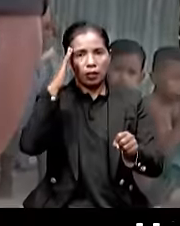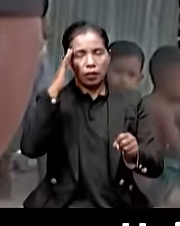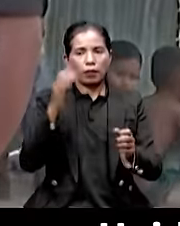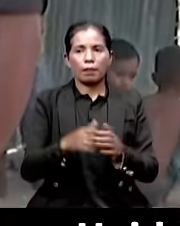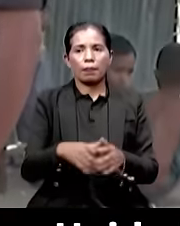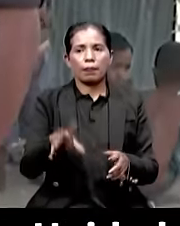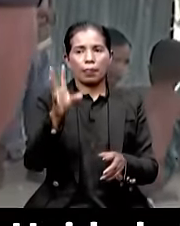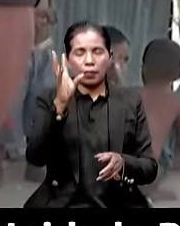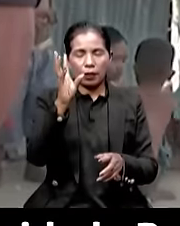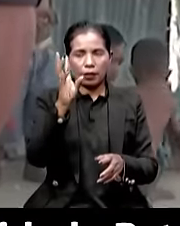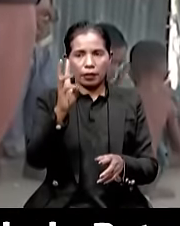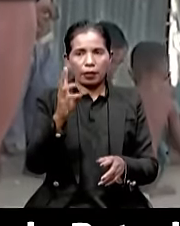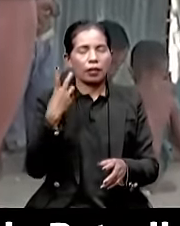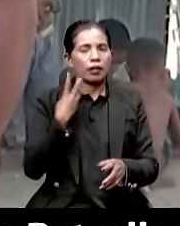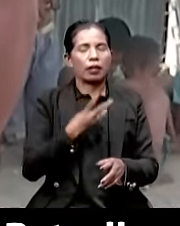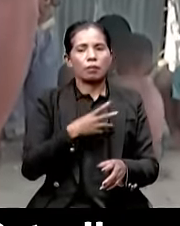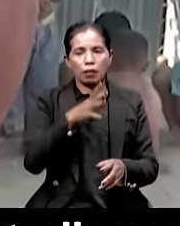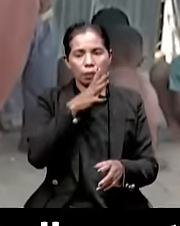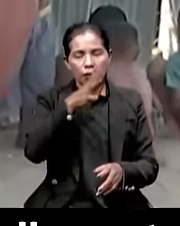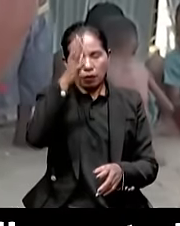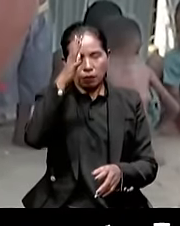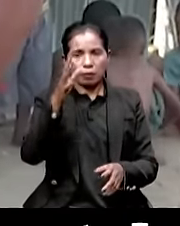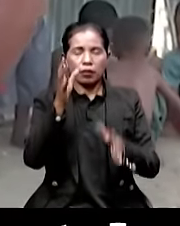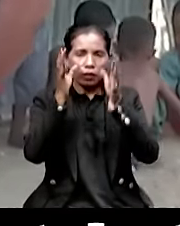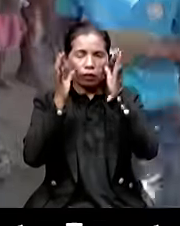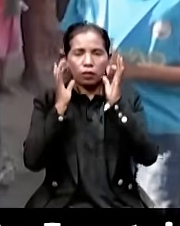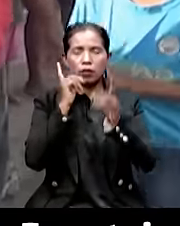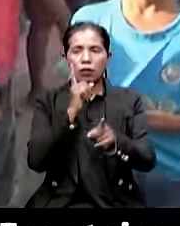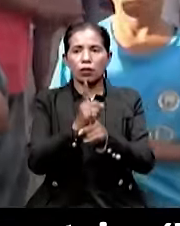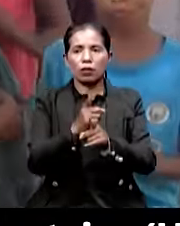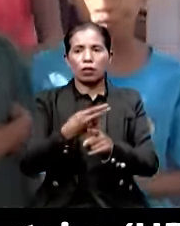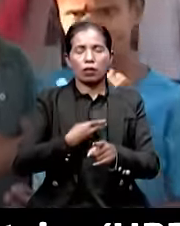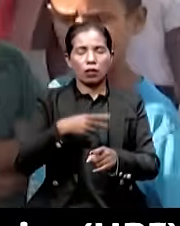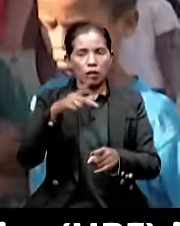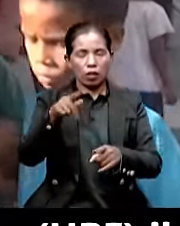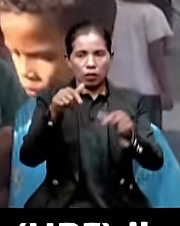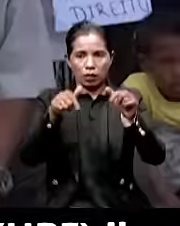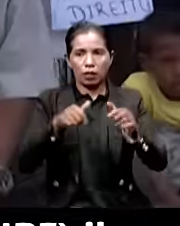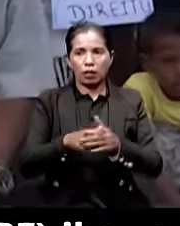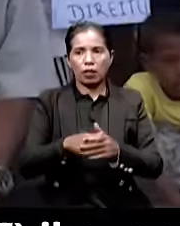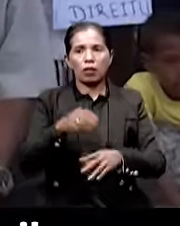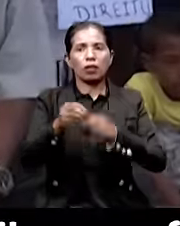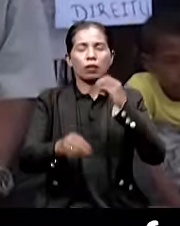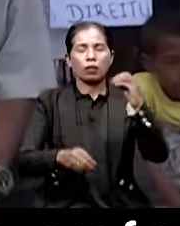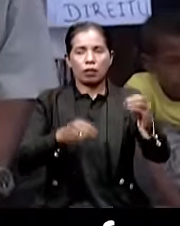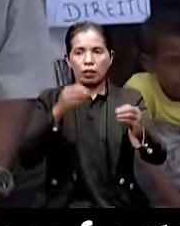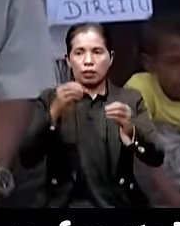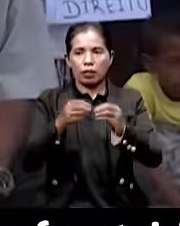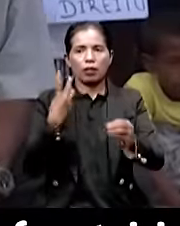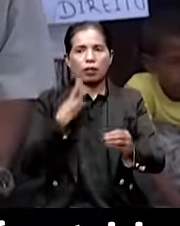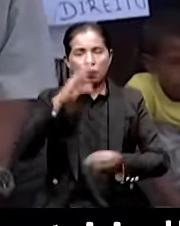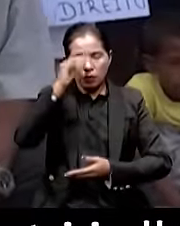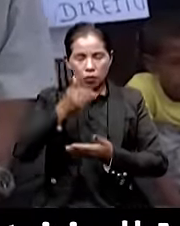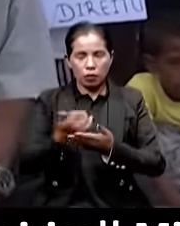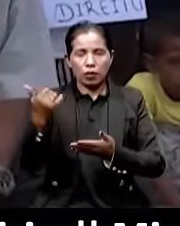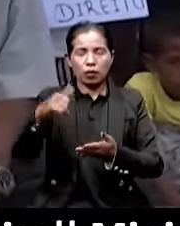Nen, ami aman inan, tristi tebes, ho halok idane. Relasiona mos ho amni oan